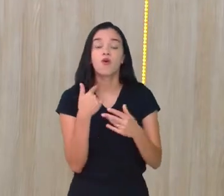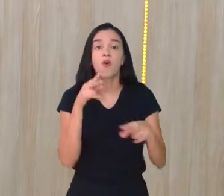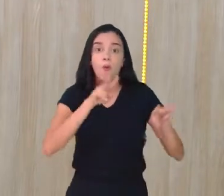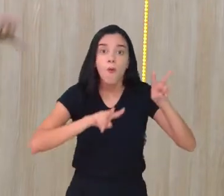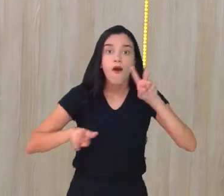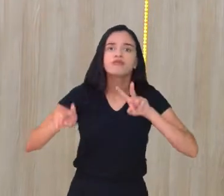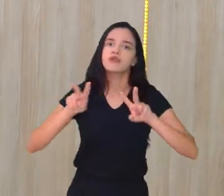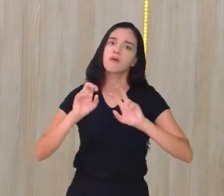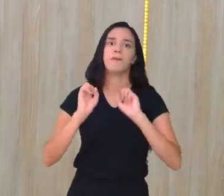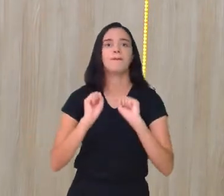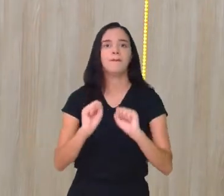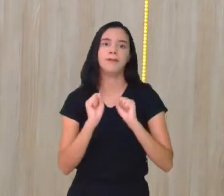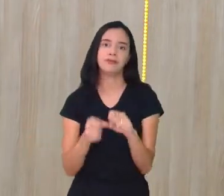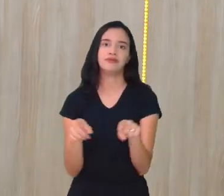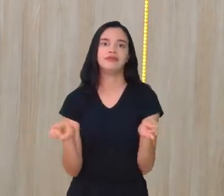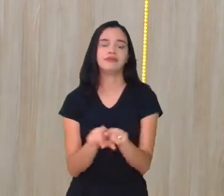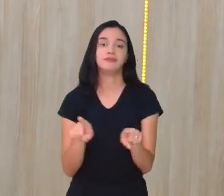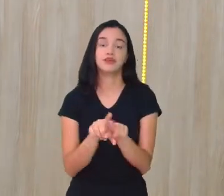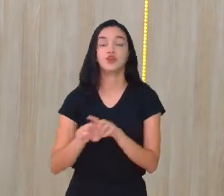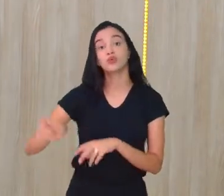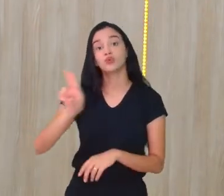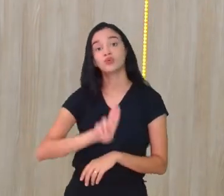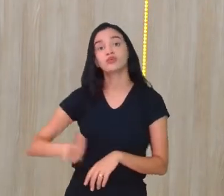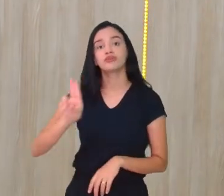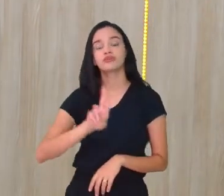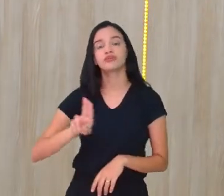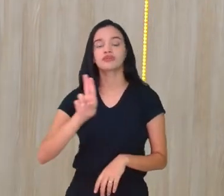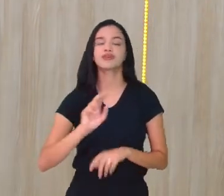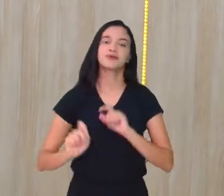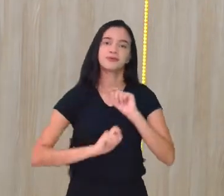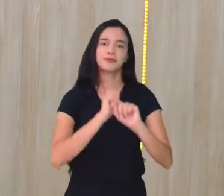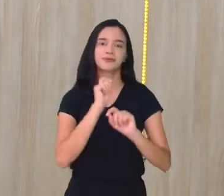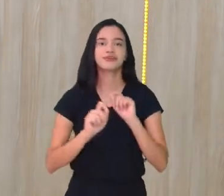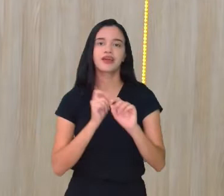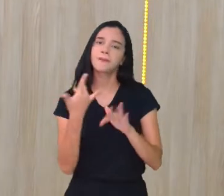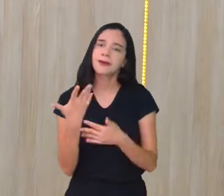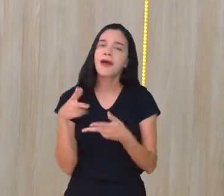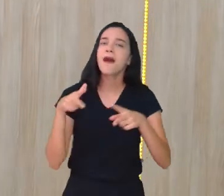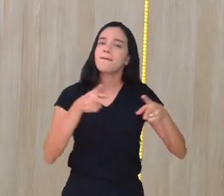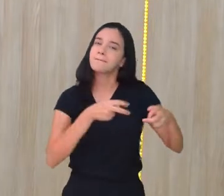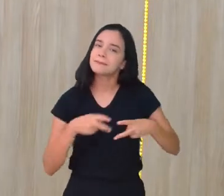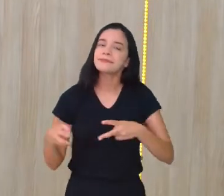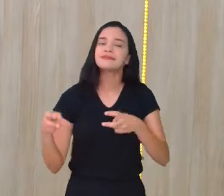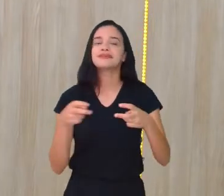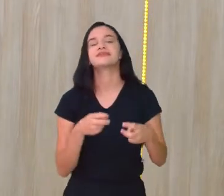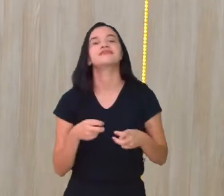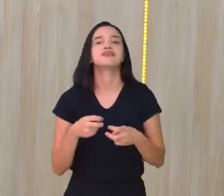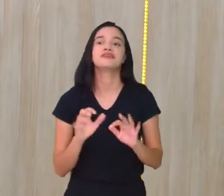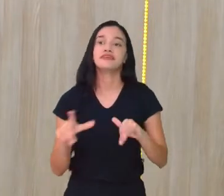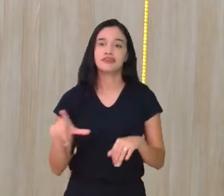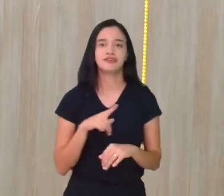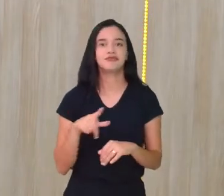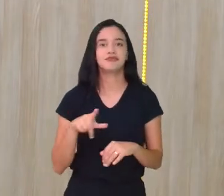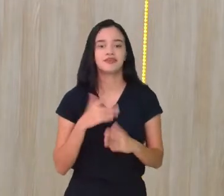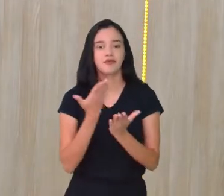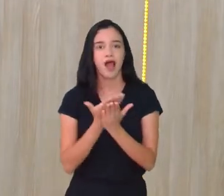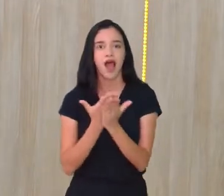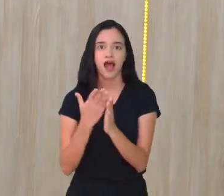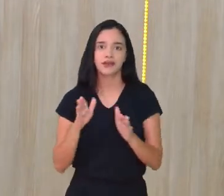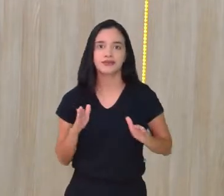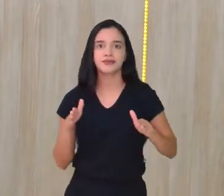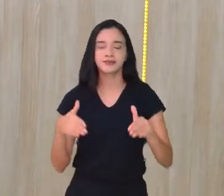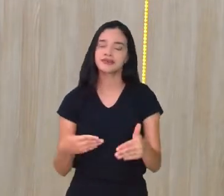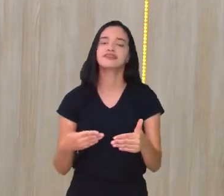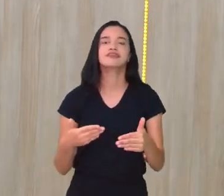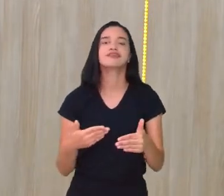mas você pode também utilizar os demais sentidos para perceber a paisagem. Tivemos uma aula bem específica sobre isso,